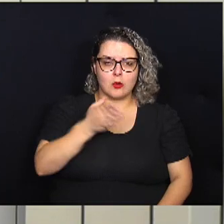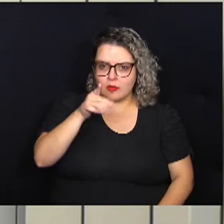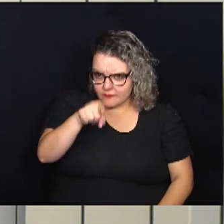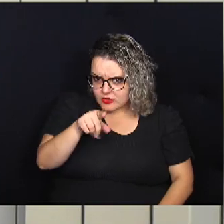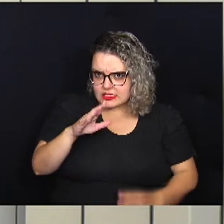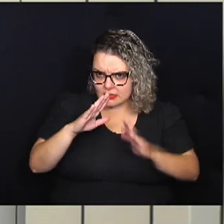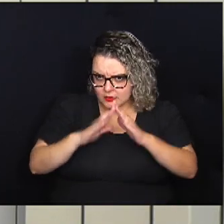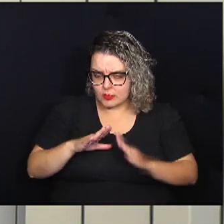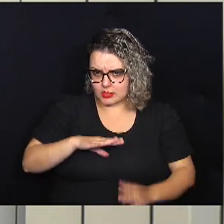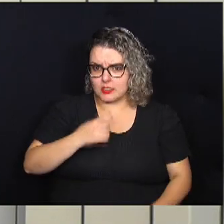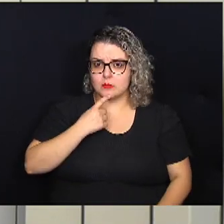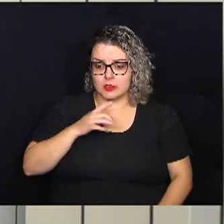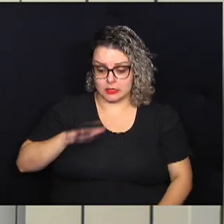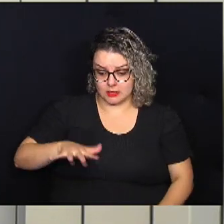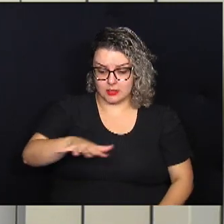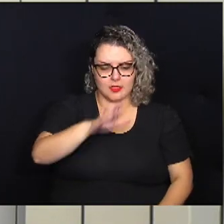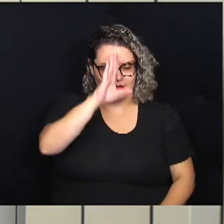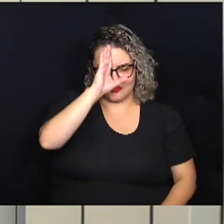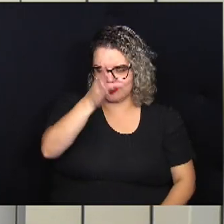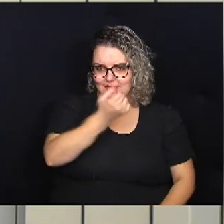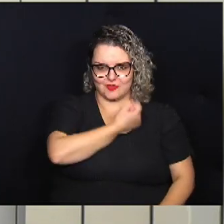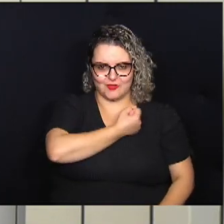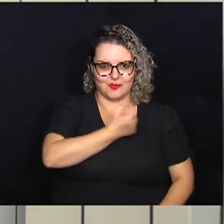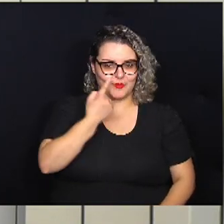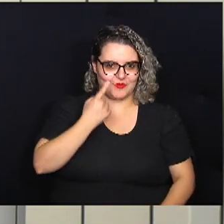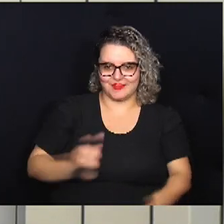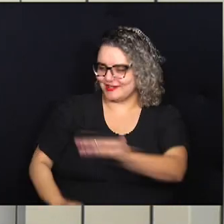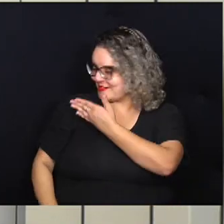de Campinas e região, pode ir direto no